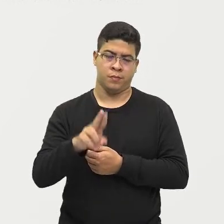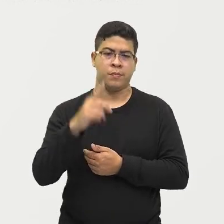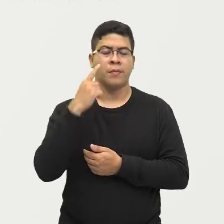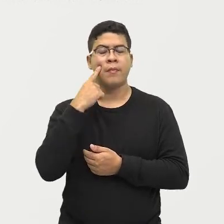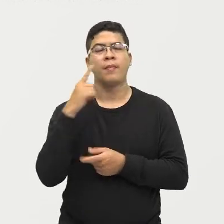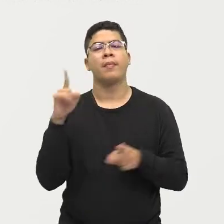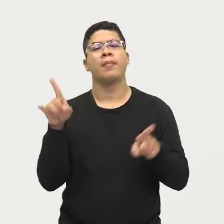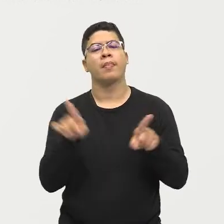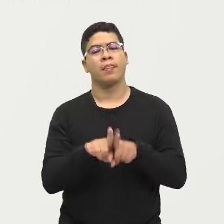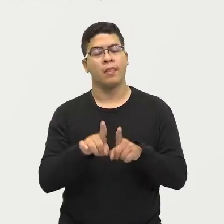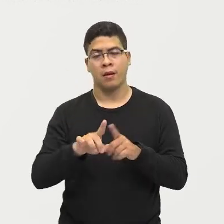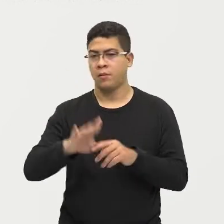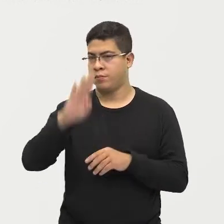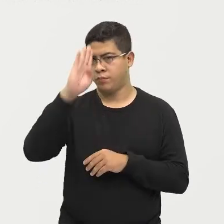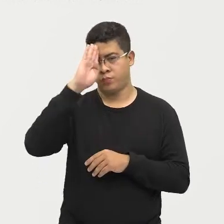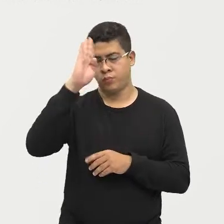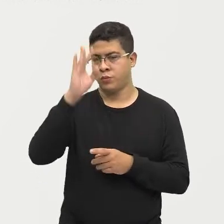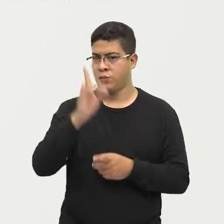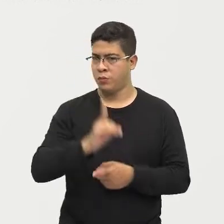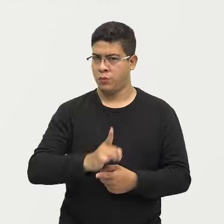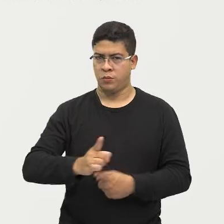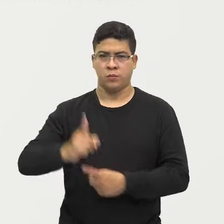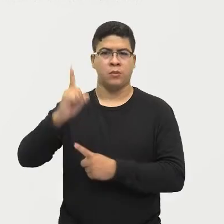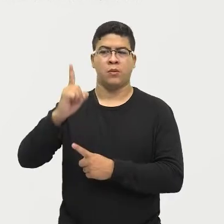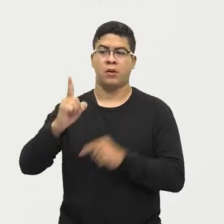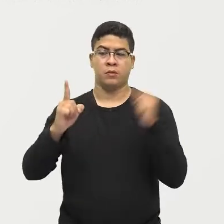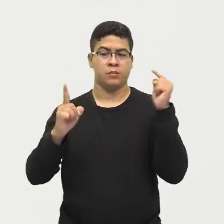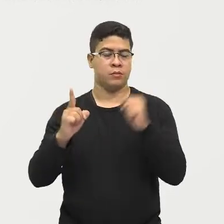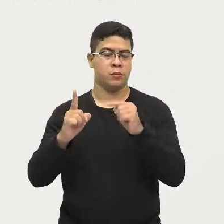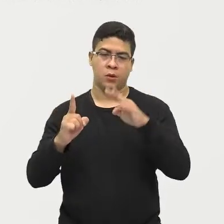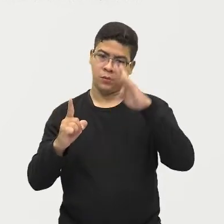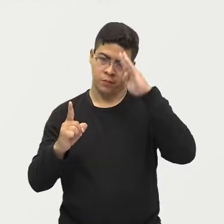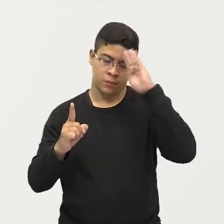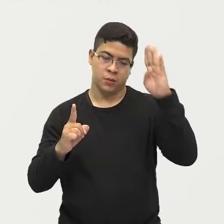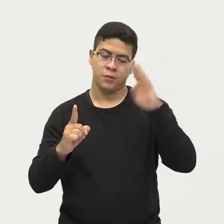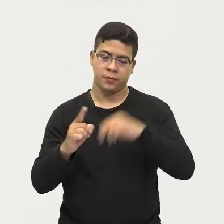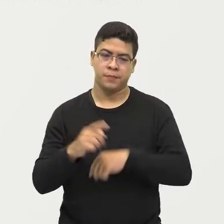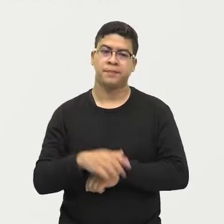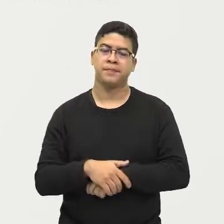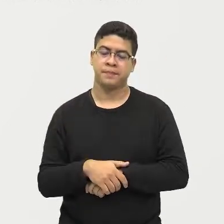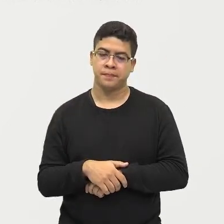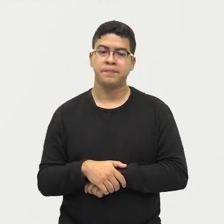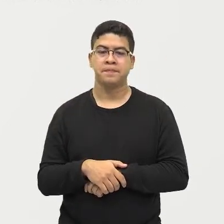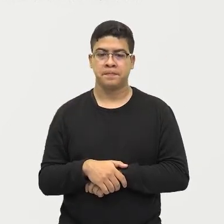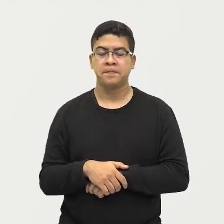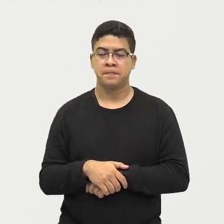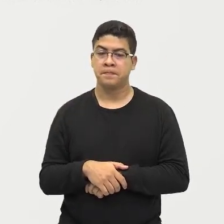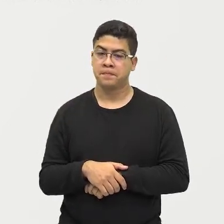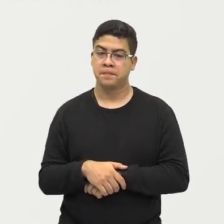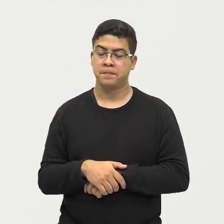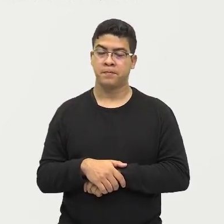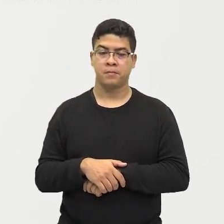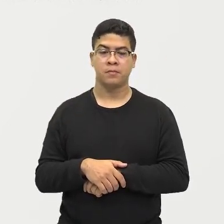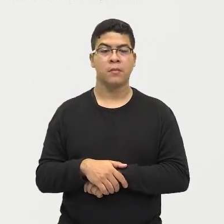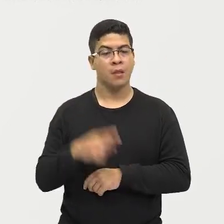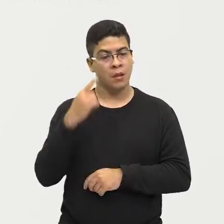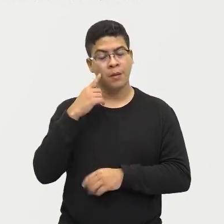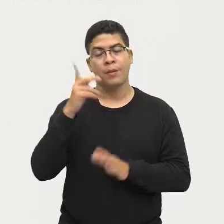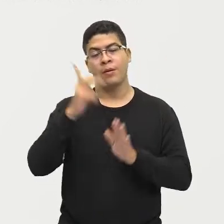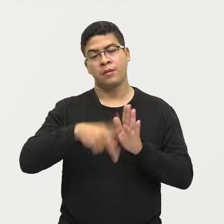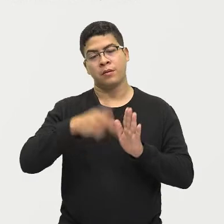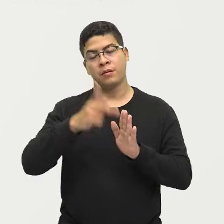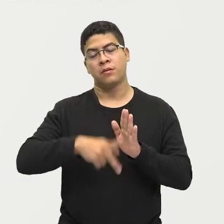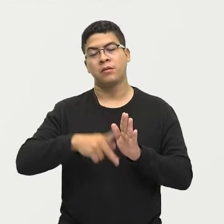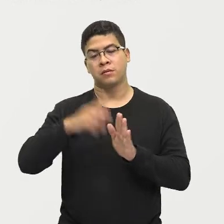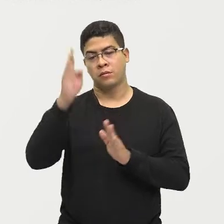maiores representantes ali dessa primeira geração modernista. Mas também em plena realização do projeto nacionalista dos